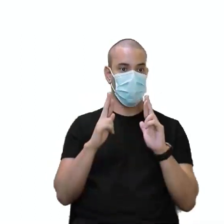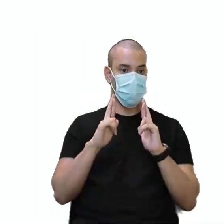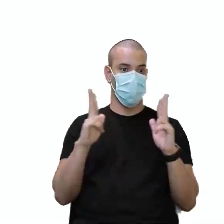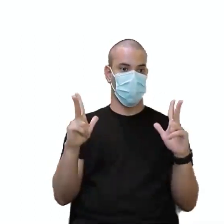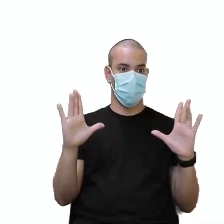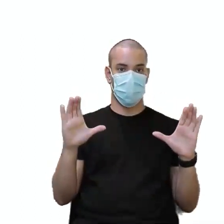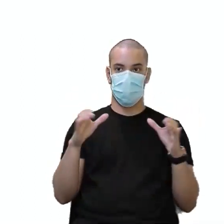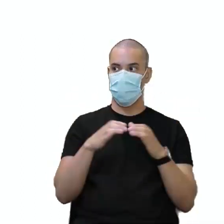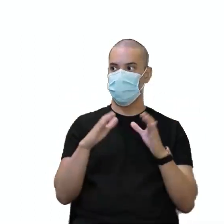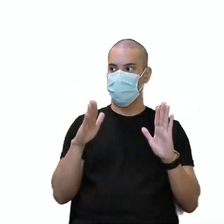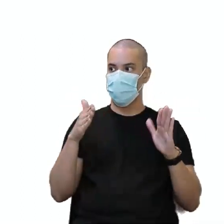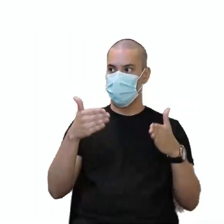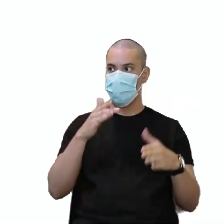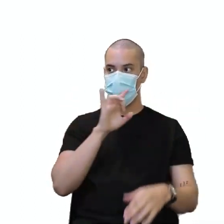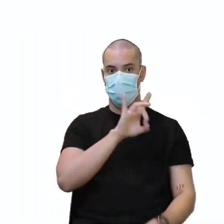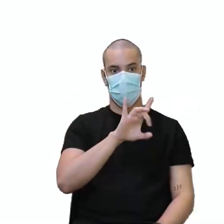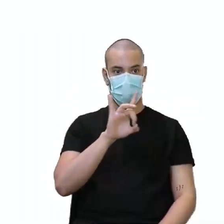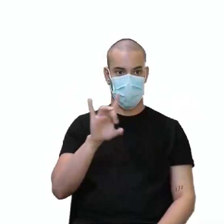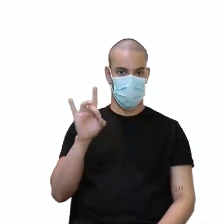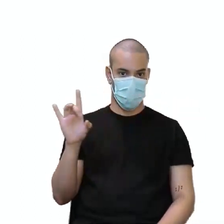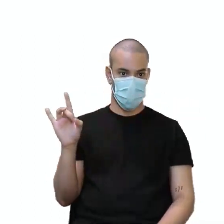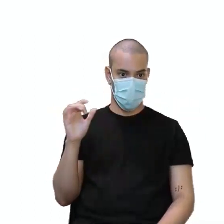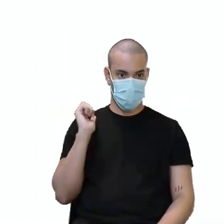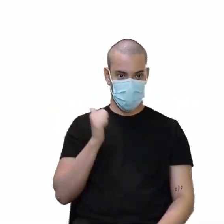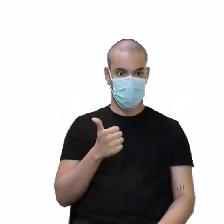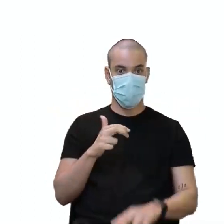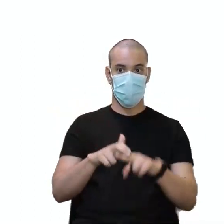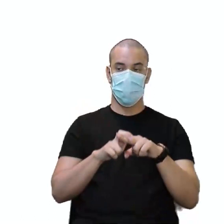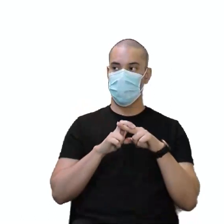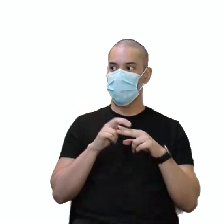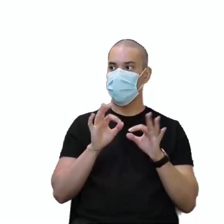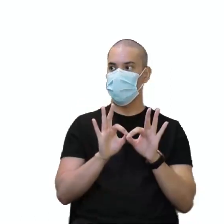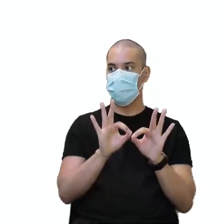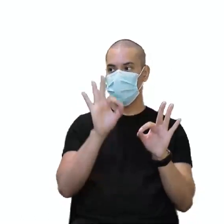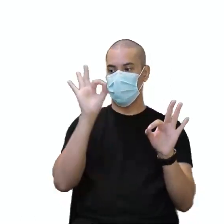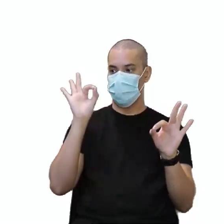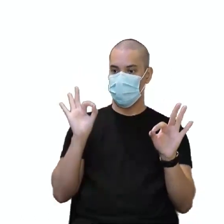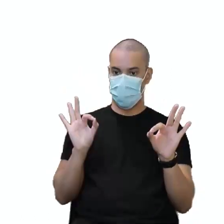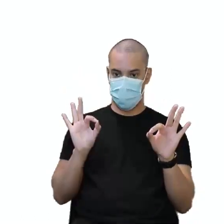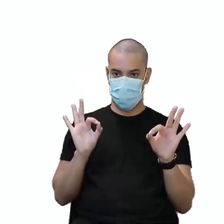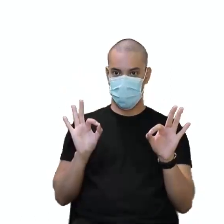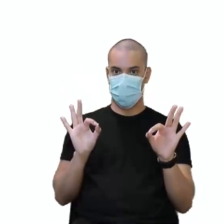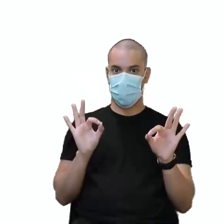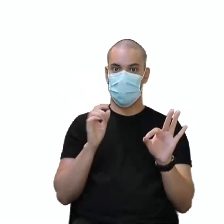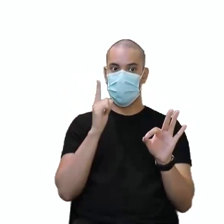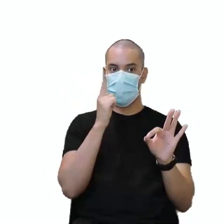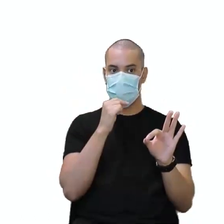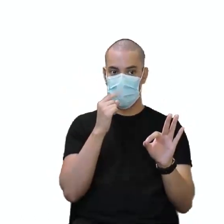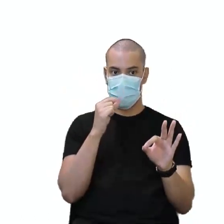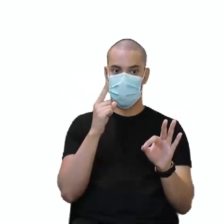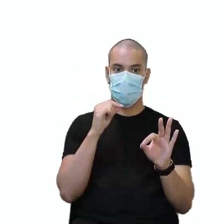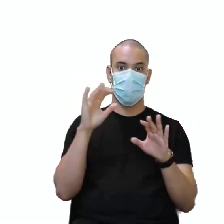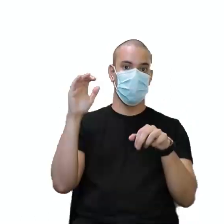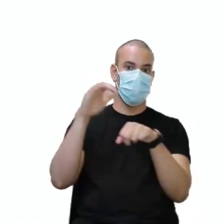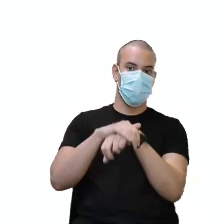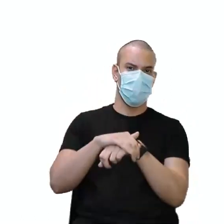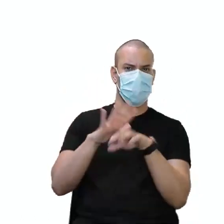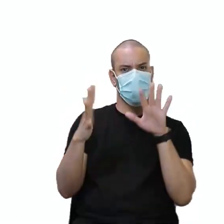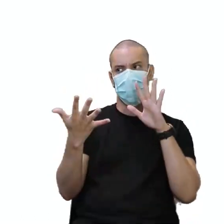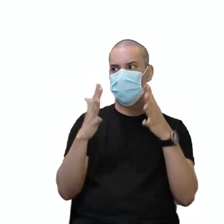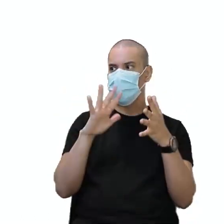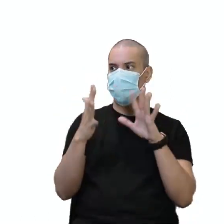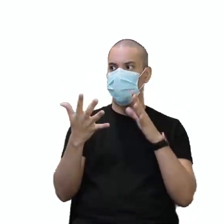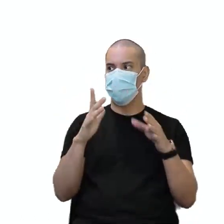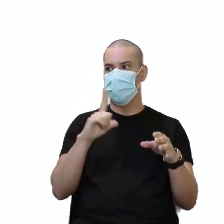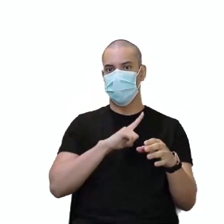de concentrações em cada nível trófico. Então, quanto mais distante do produtor, no caso a ave pernalta, né, que vai se